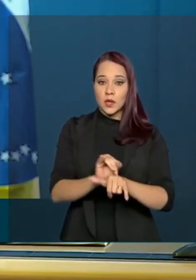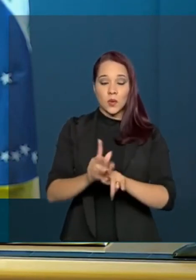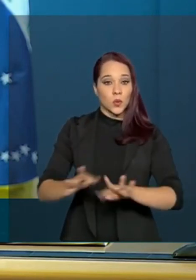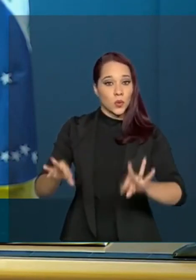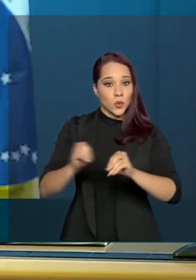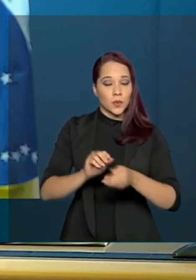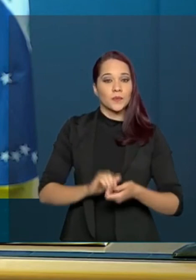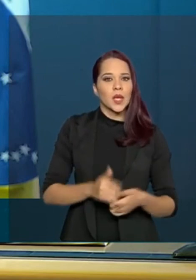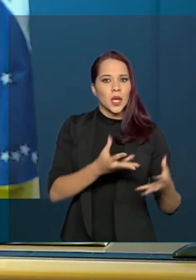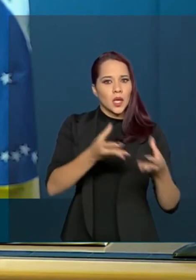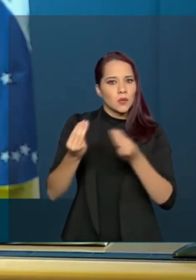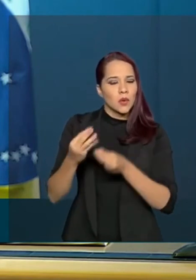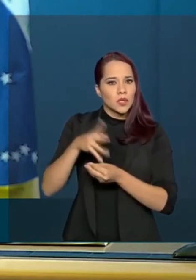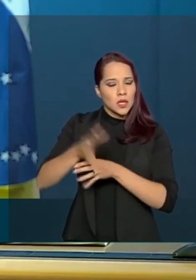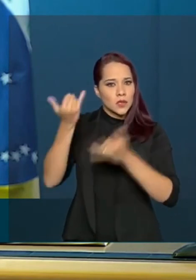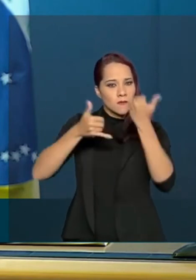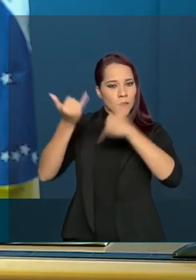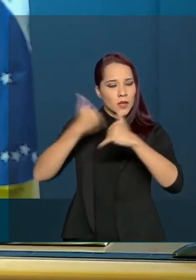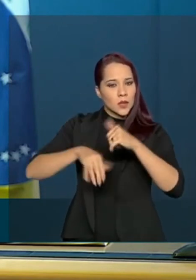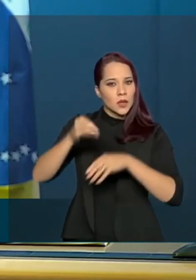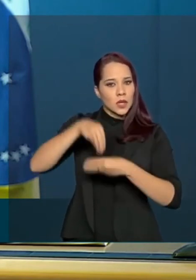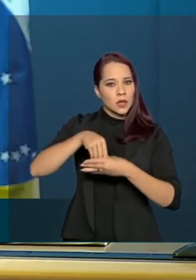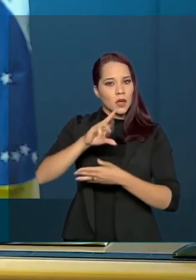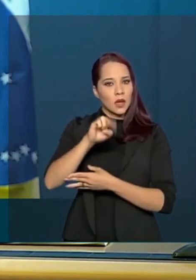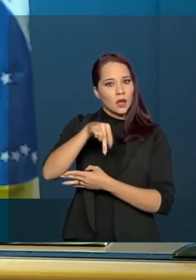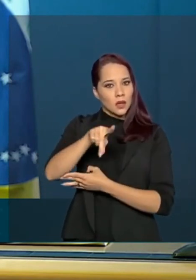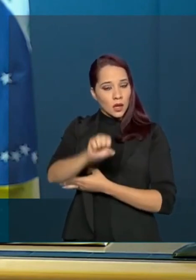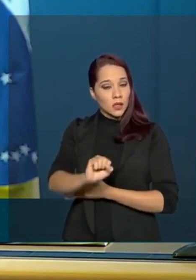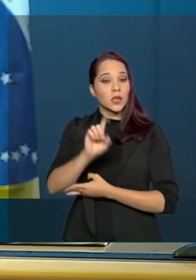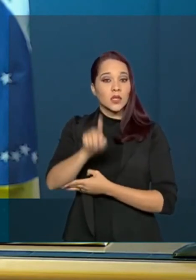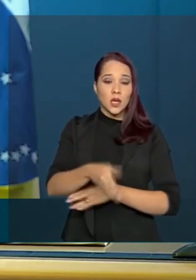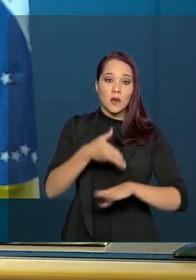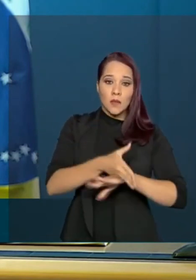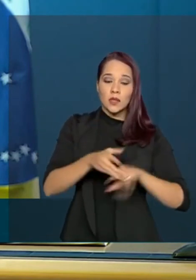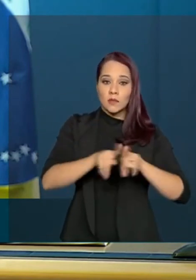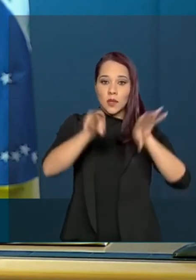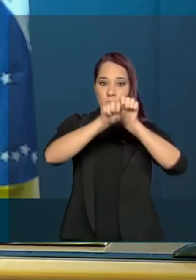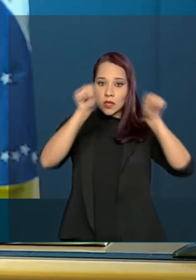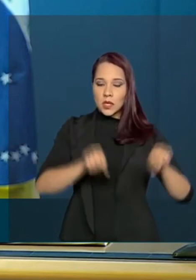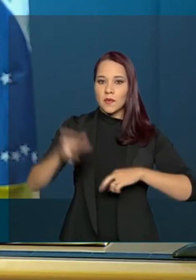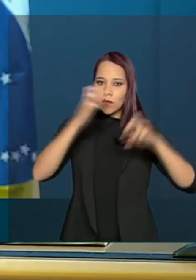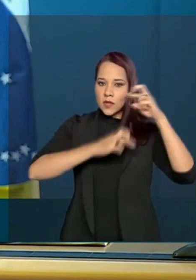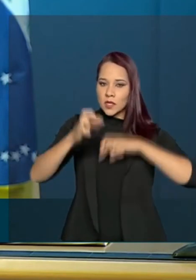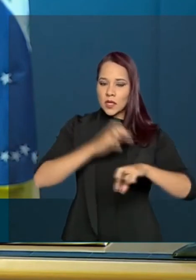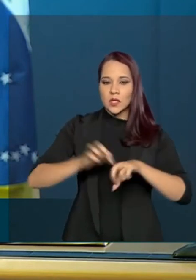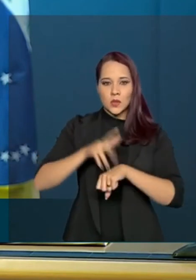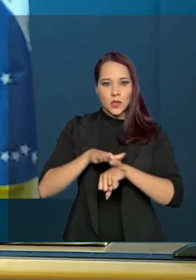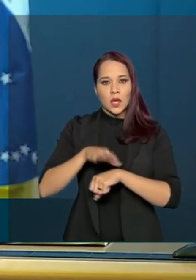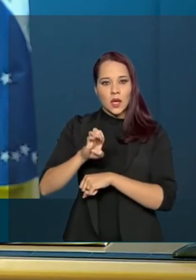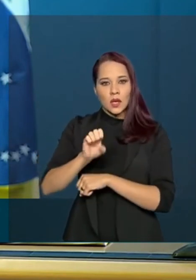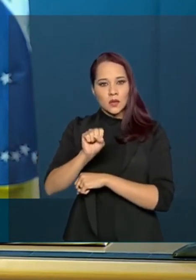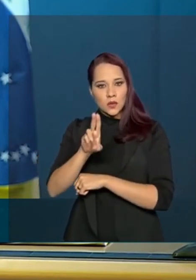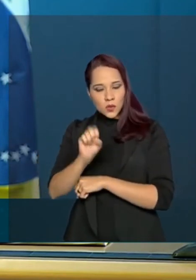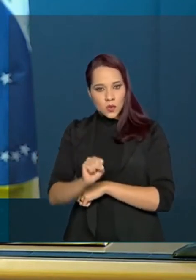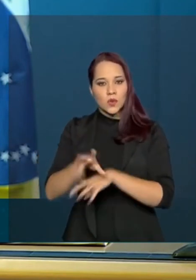todo, e muitos desses dados que estão na RNDS, eles já fazem parte tanto do sistema de vigilância epidemiológica do ESUS Notifica,